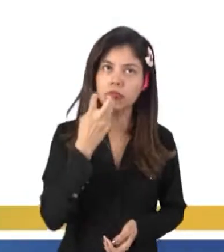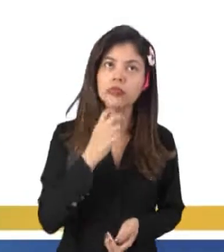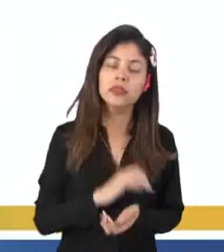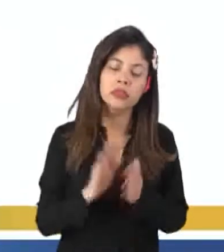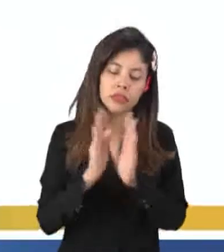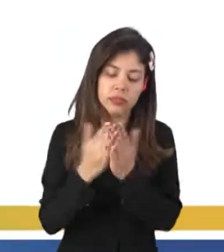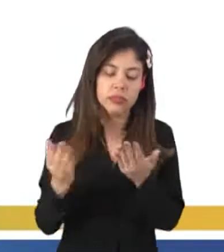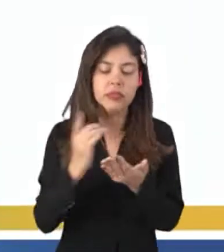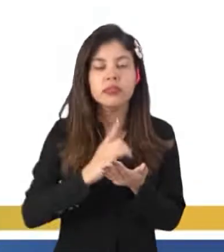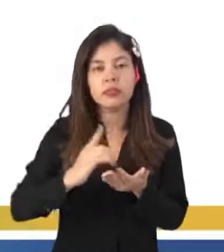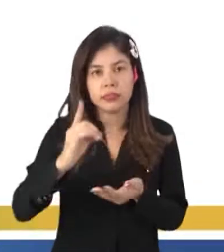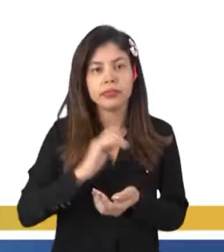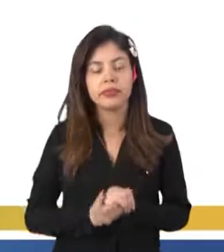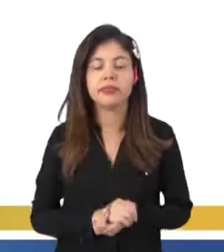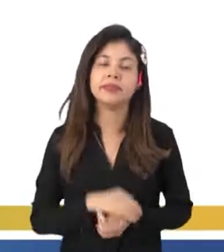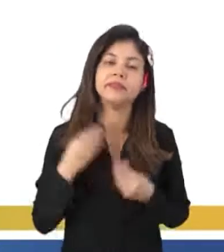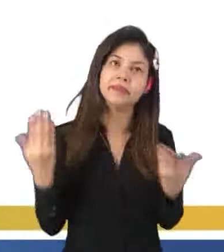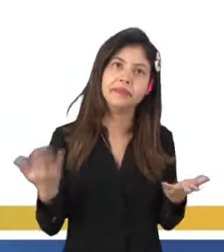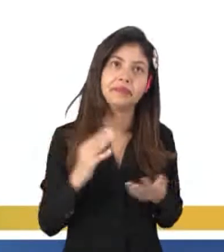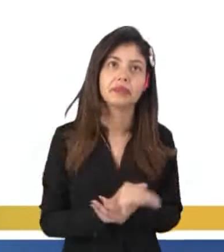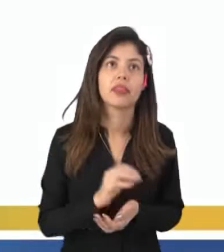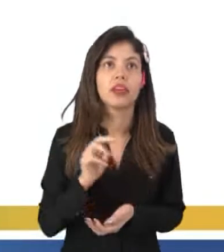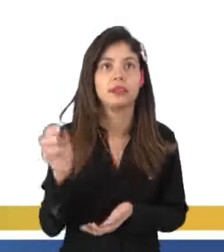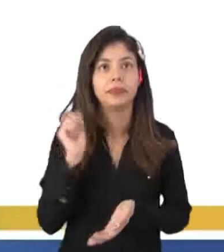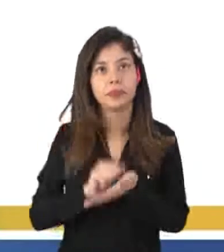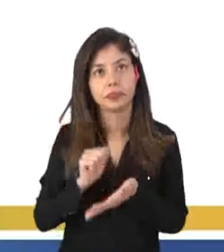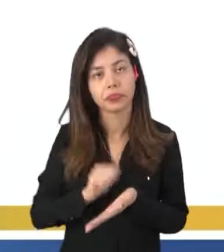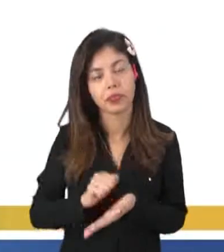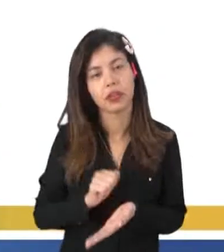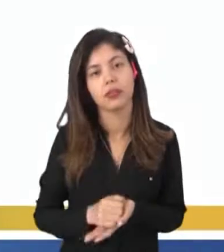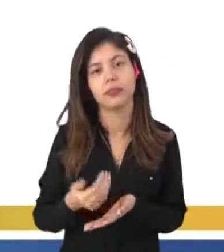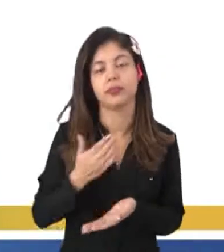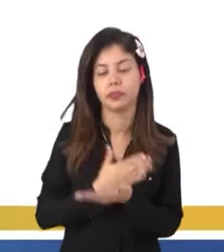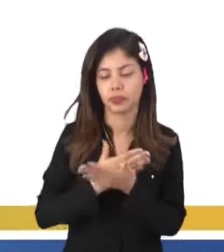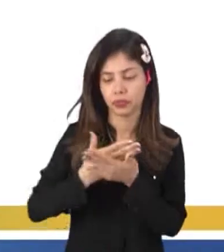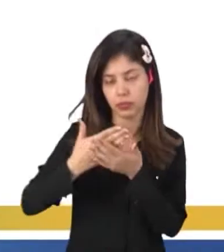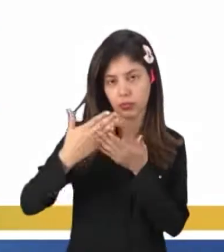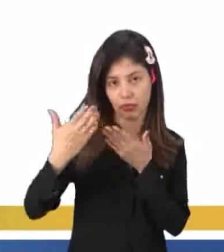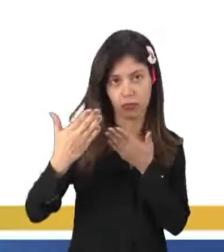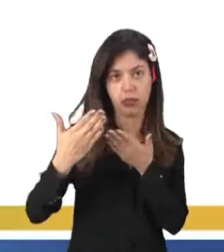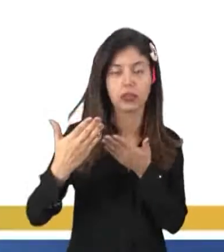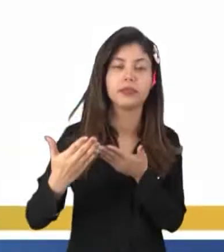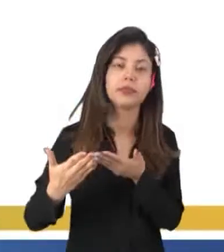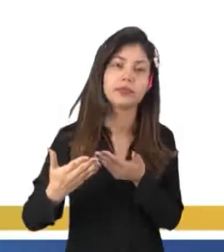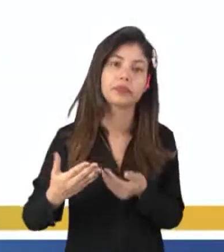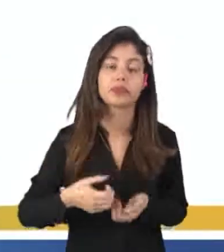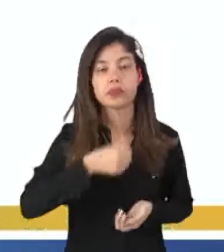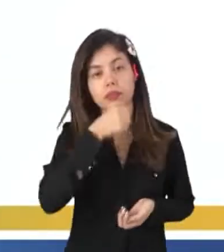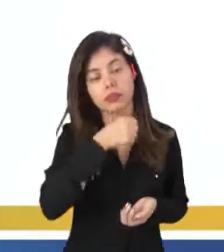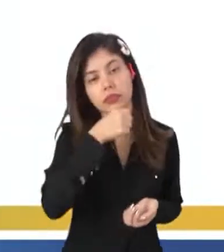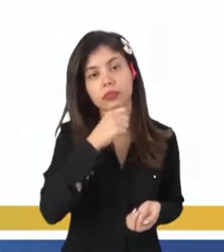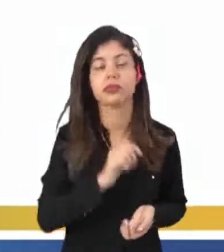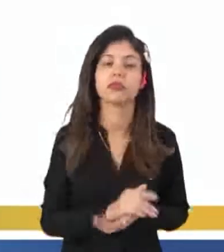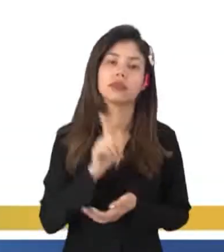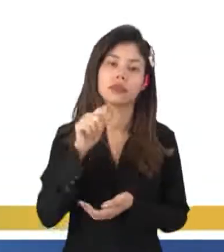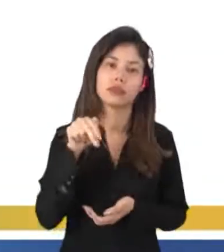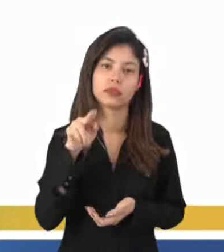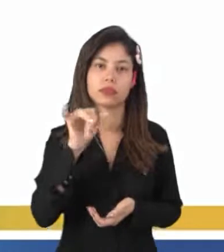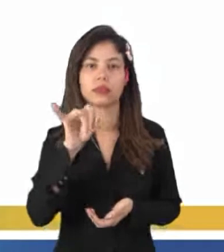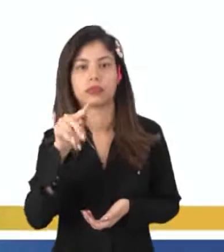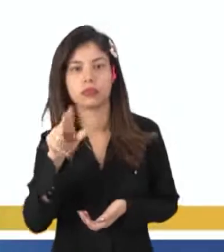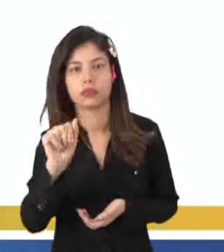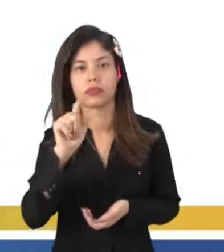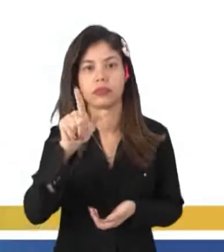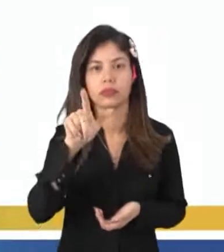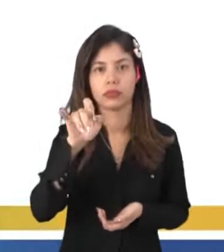da Bíblia, né? Para que Moisés escrevesse o início do Antigo Testamento, que nem Gênesis, Êxodo, Levítico